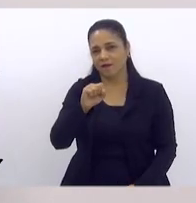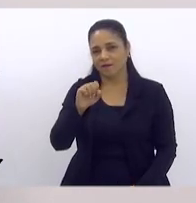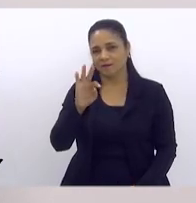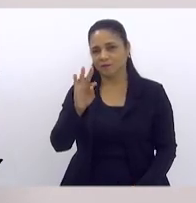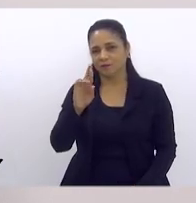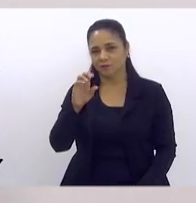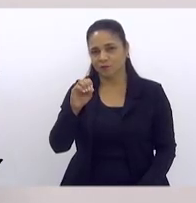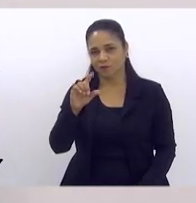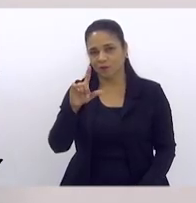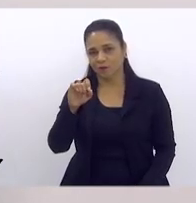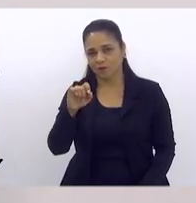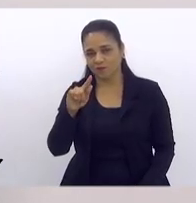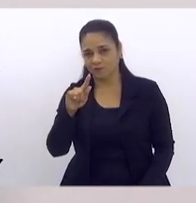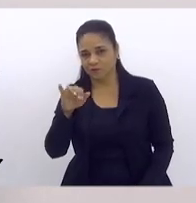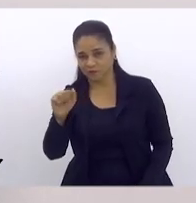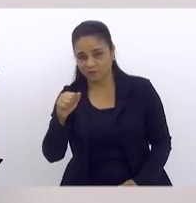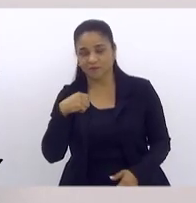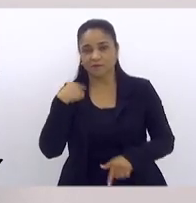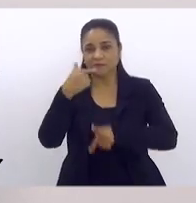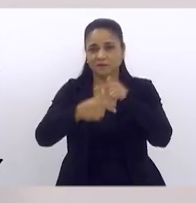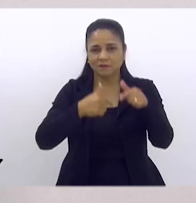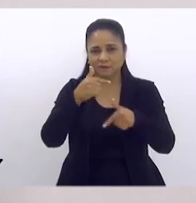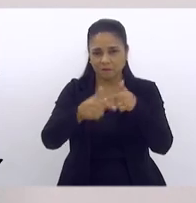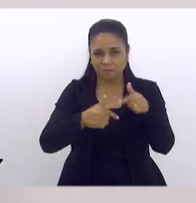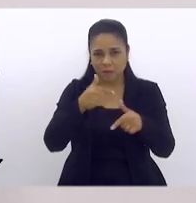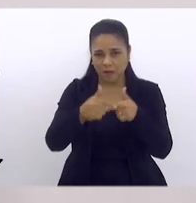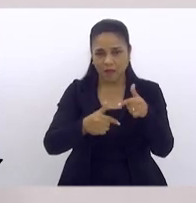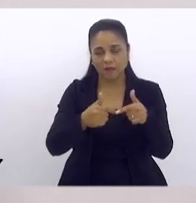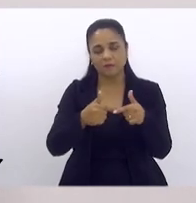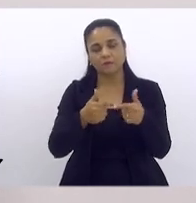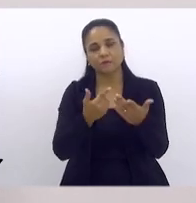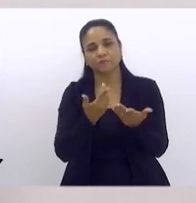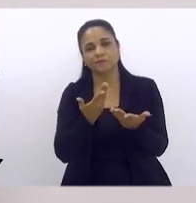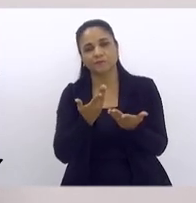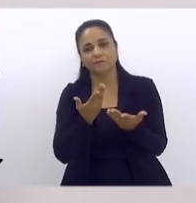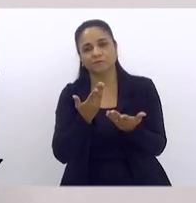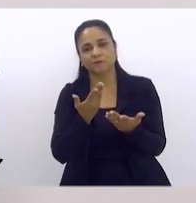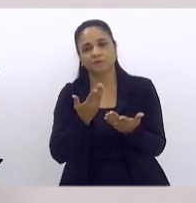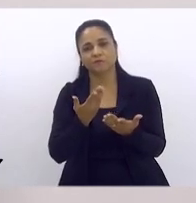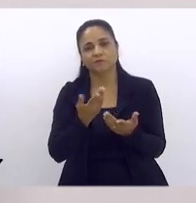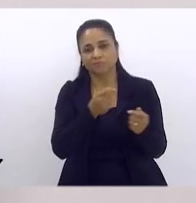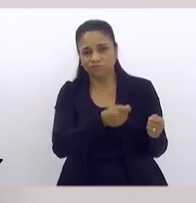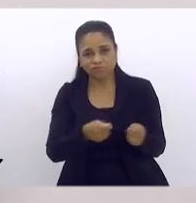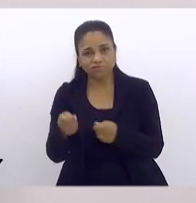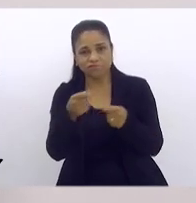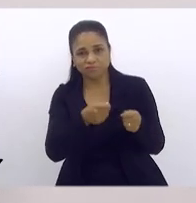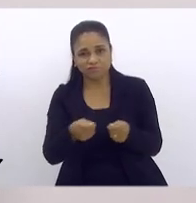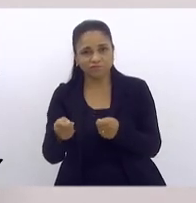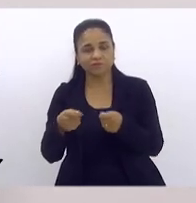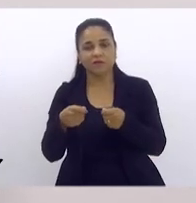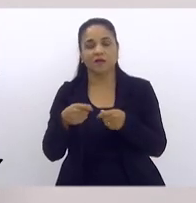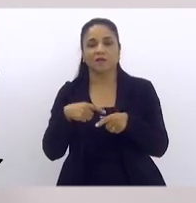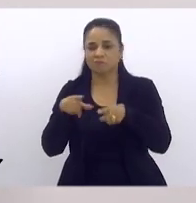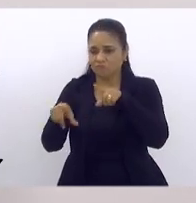que quem fazia serviço de rotina alguns livros vizinho a seleção passava para escolher as pessoas do signo de